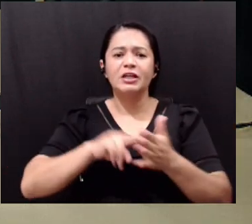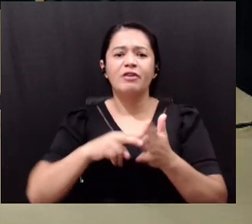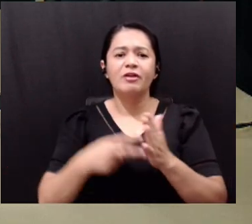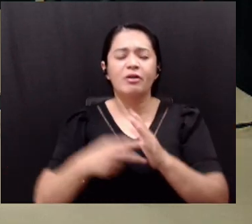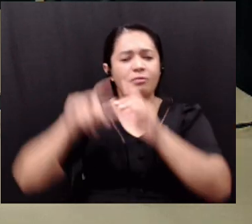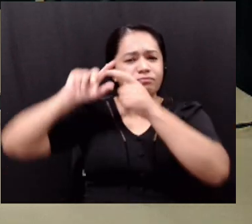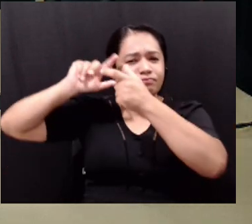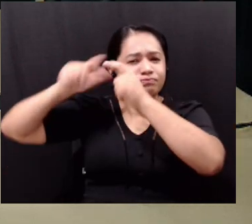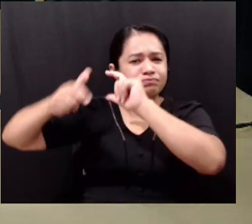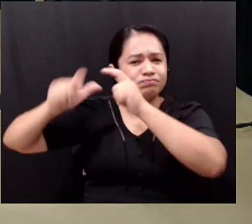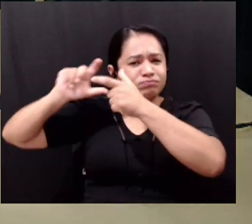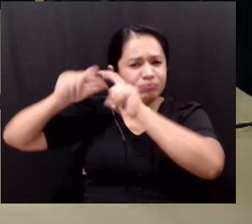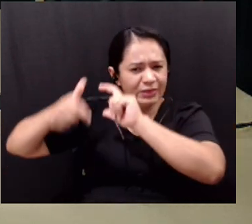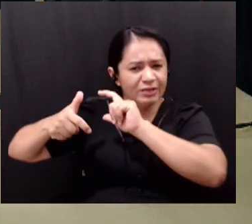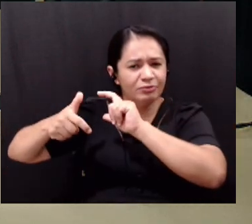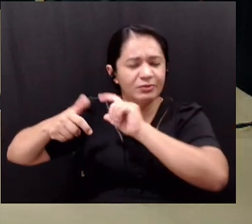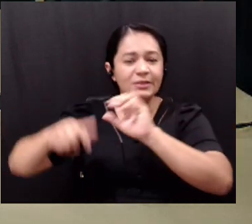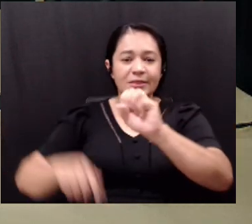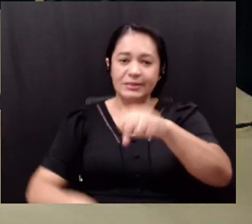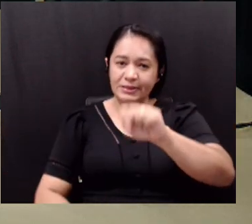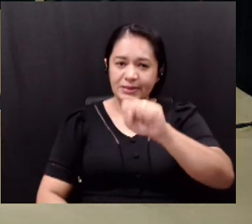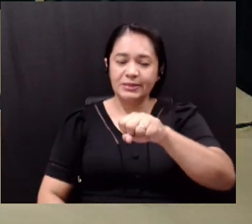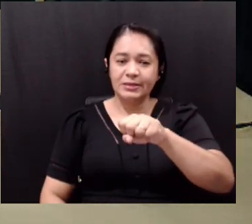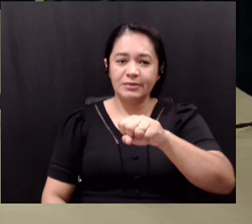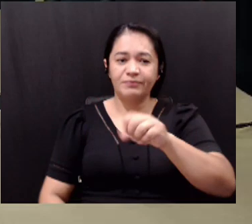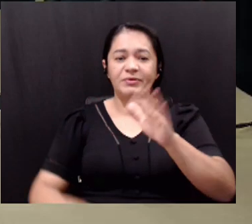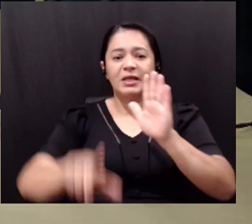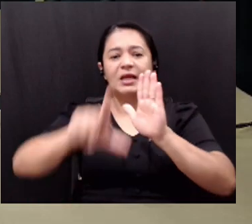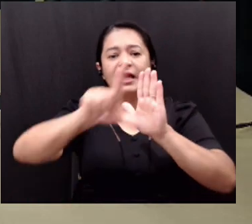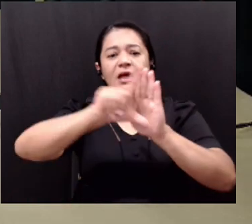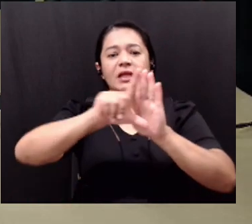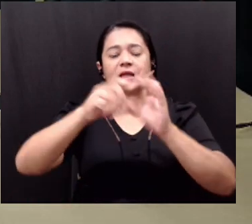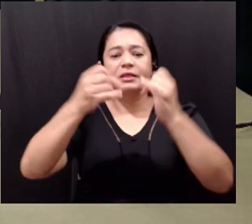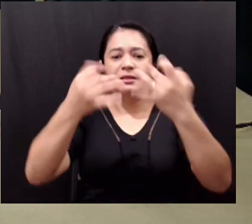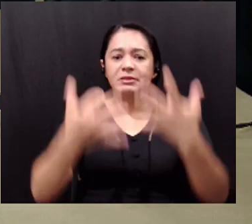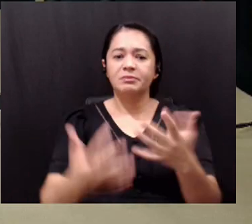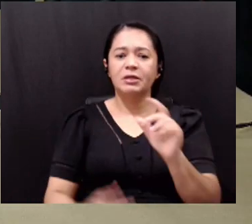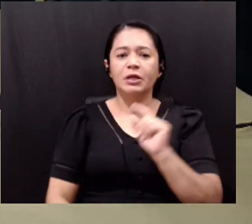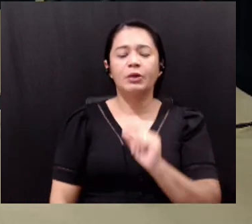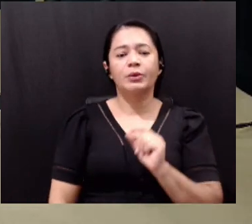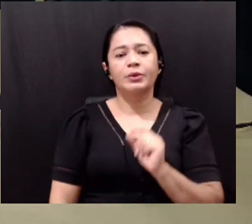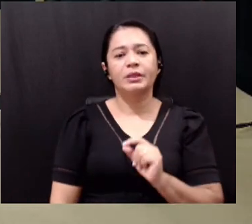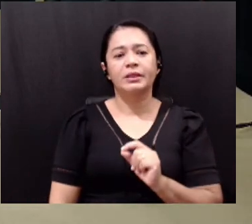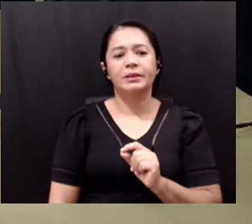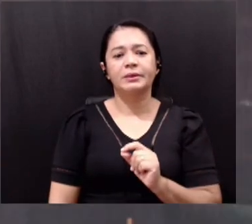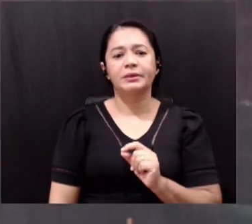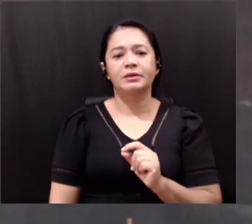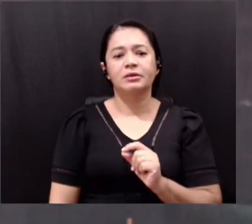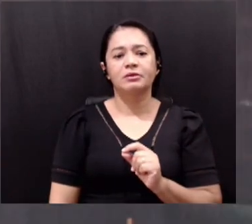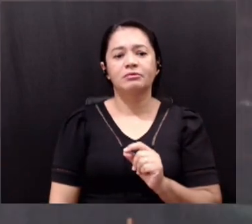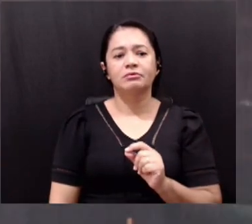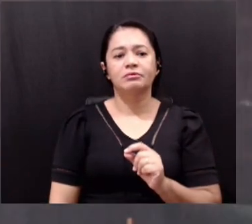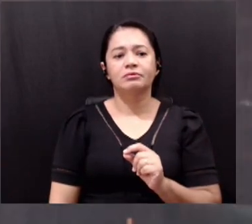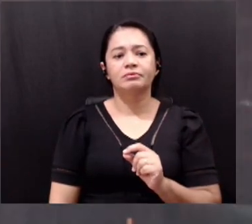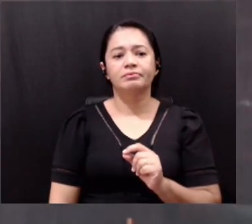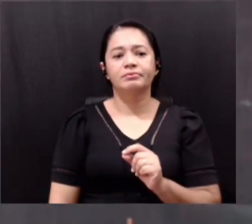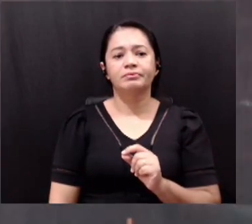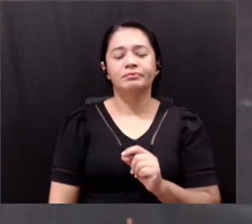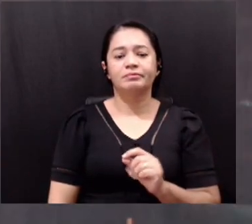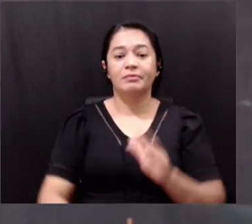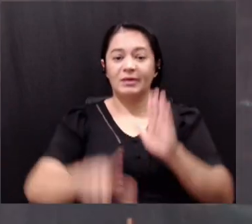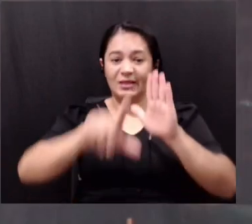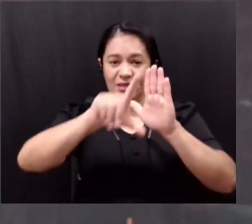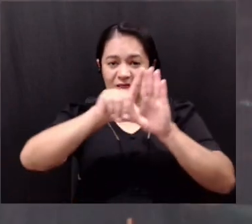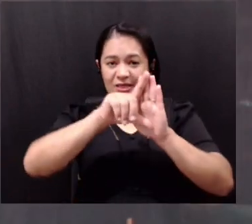síndrome. síndrome, né? O que diz as leis trabalhistas, doutora, sobre o burnout? A legislação trabalhista,